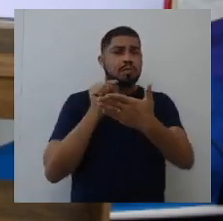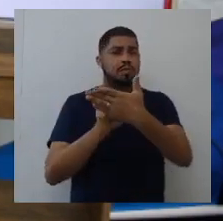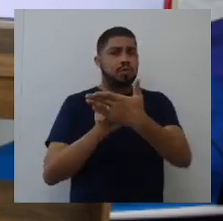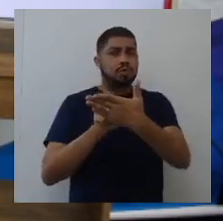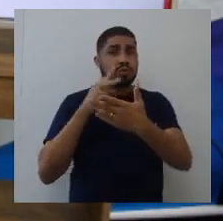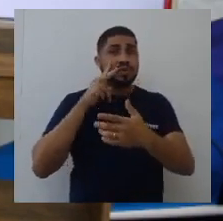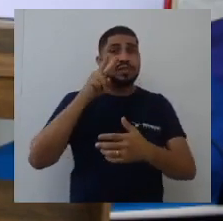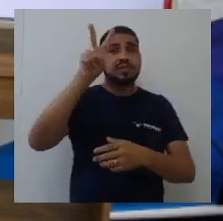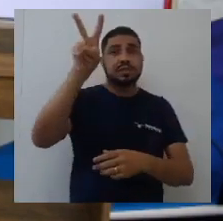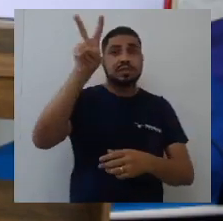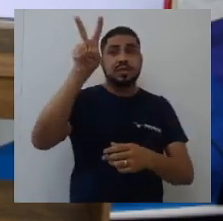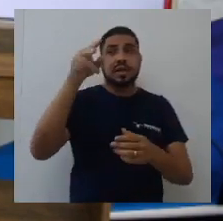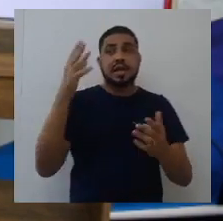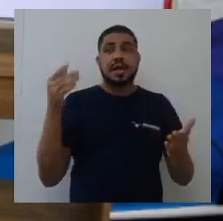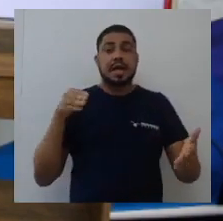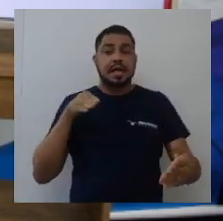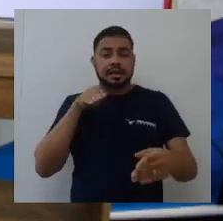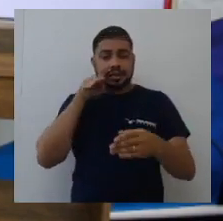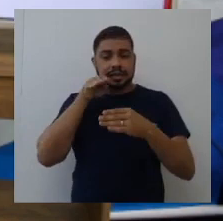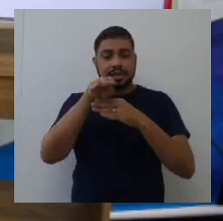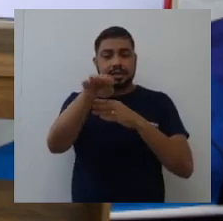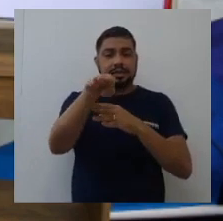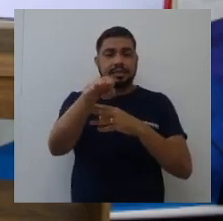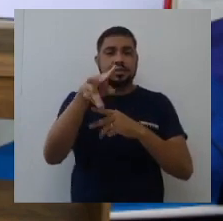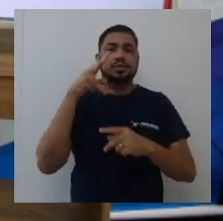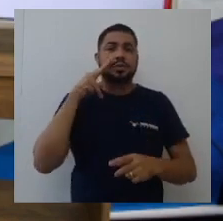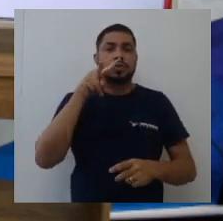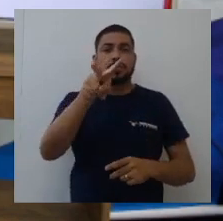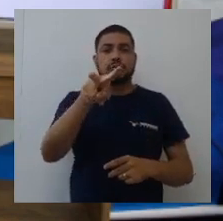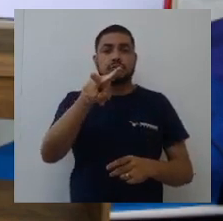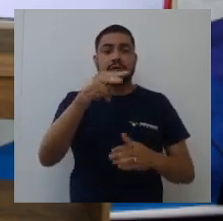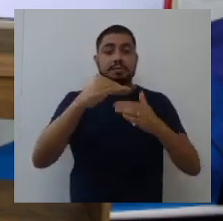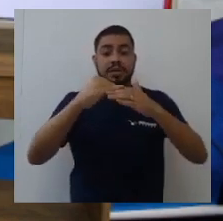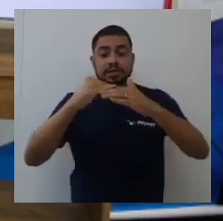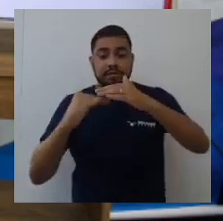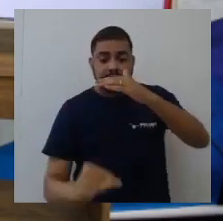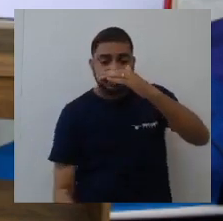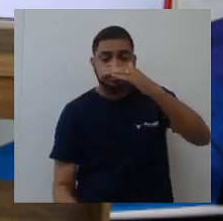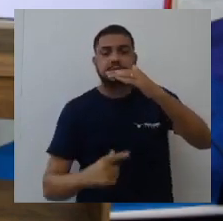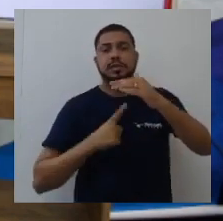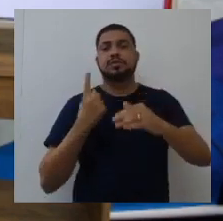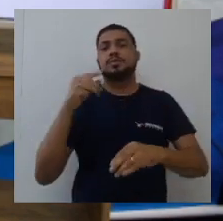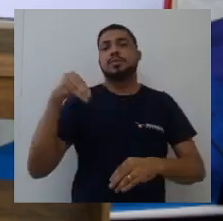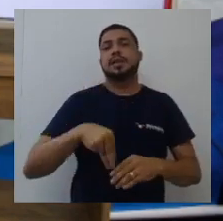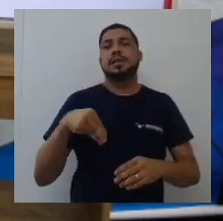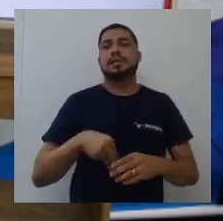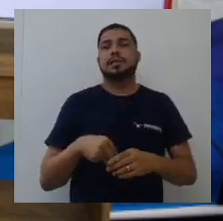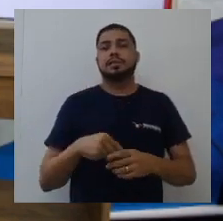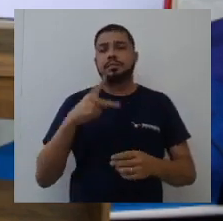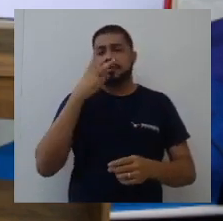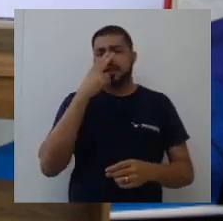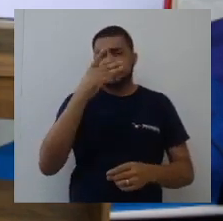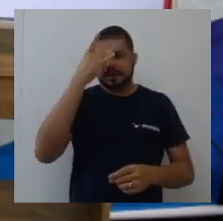onde está o olho do observador, mas abaixo eu ainda tenho 1 metro desse observador. É como se alguém estivesse olhando a partir de 1 metro